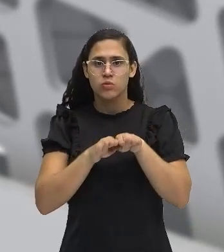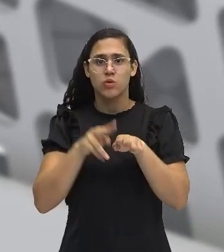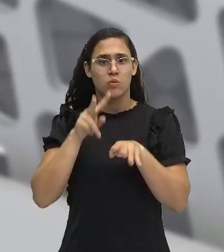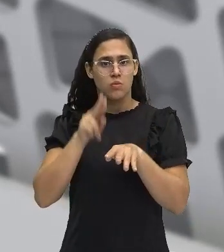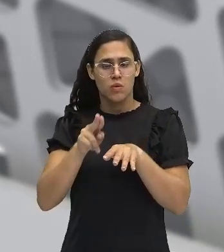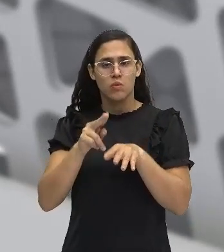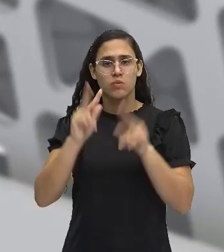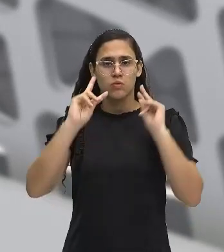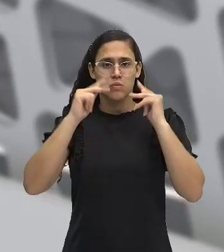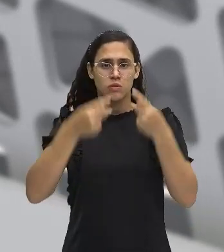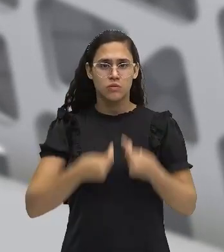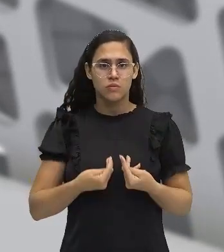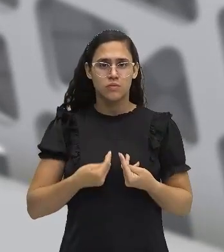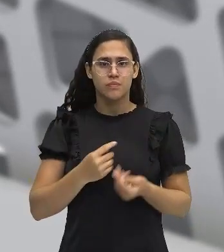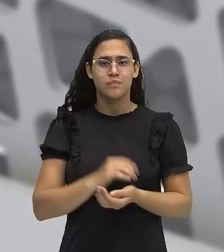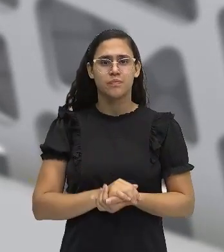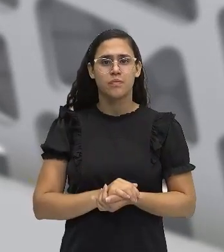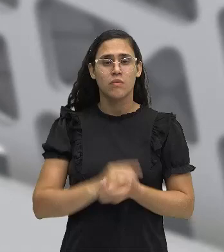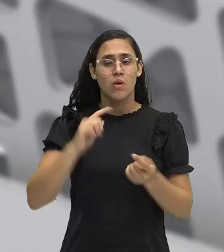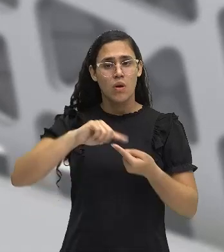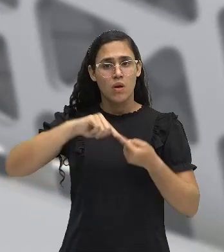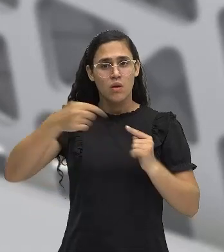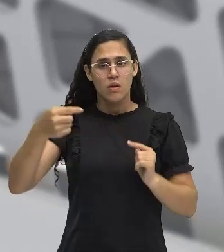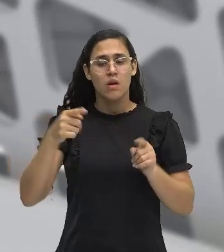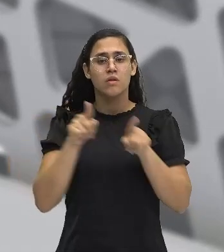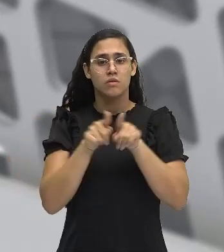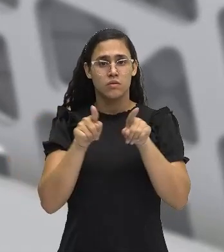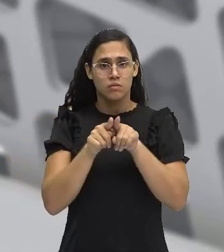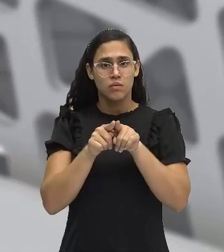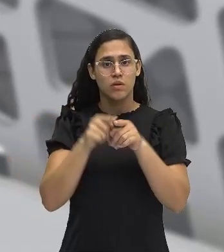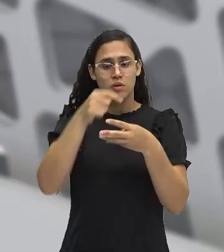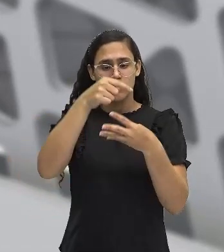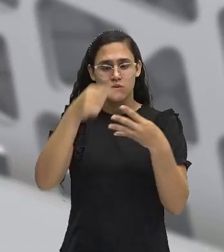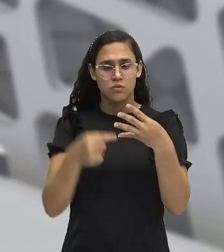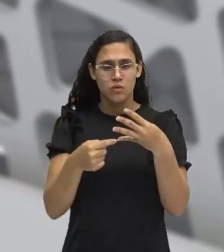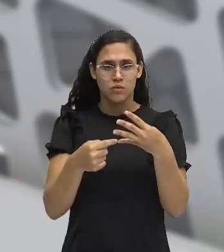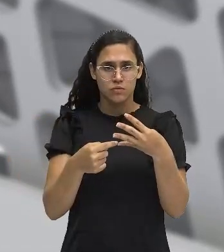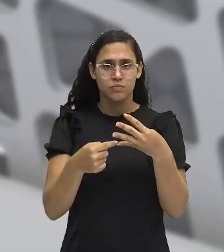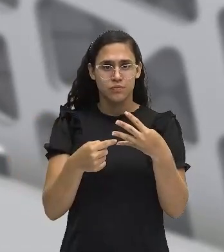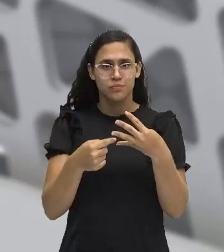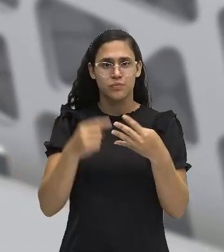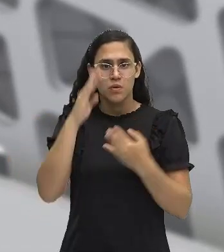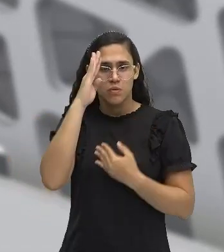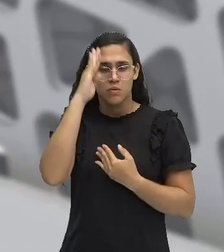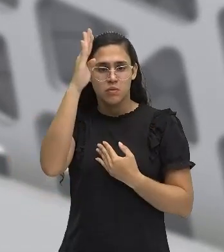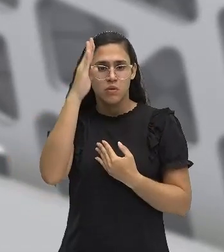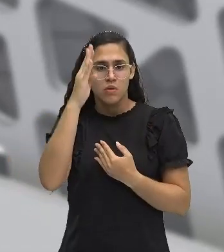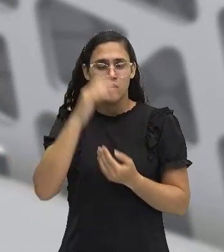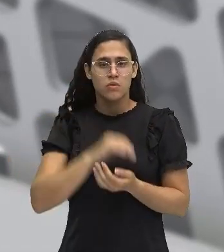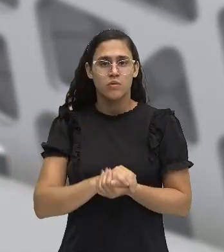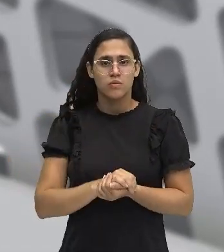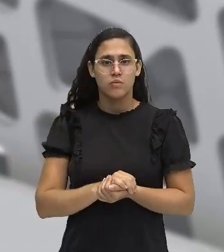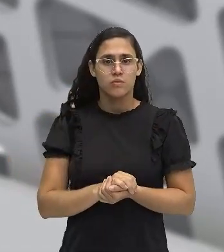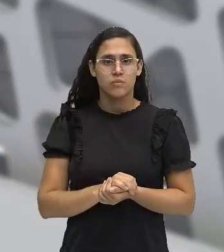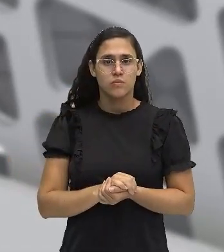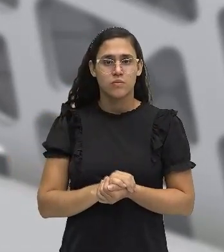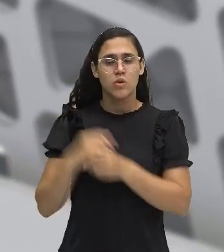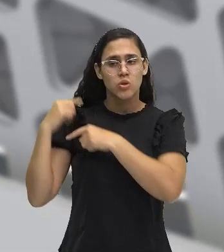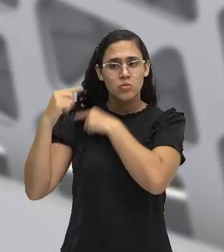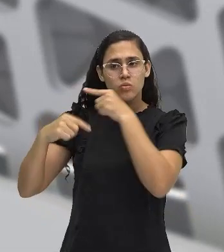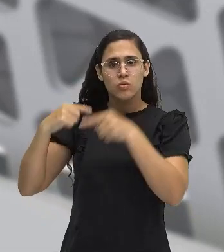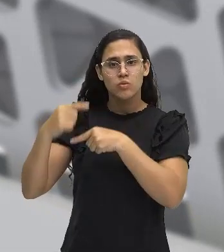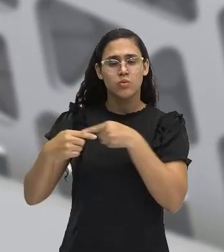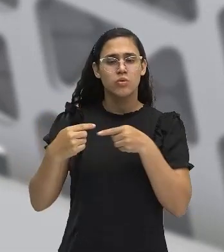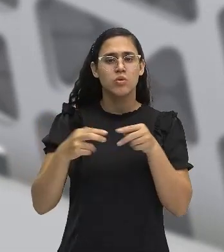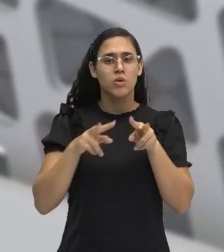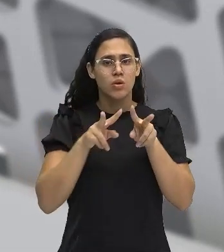as mesmas bases, do RNA também, as mesmas 4 bases, tá? Então, isso também sugere o nosso ancestral em comum, né,